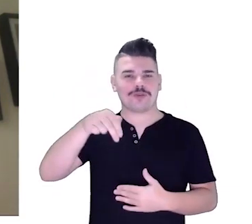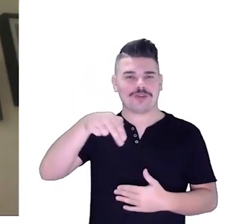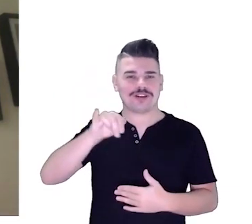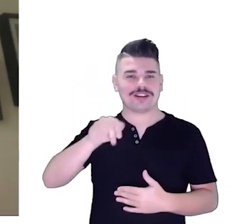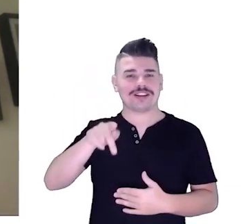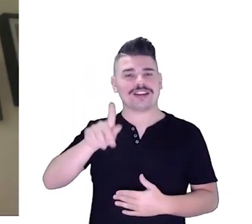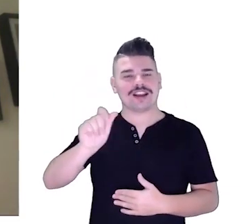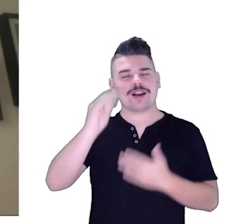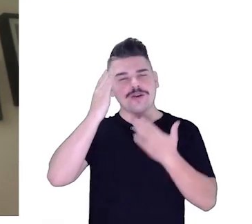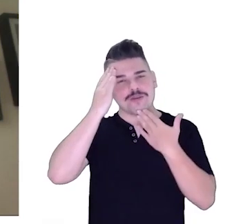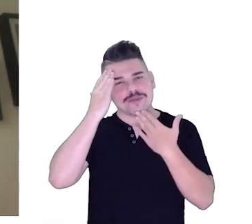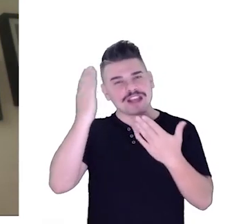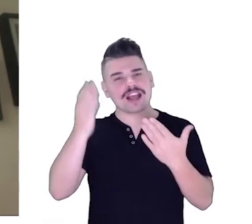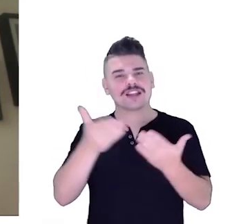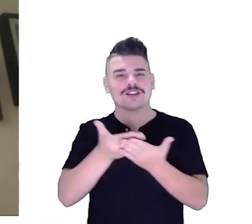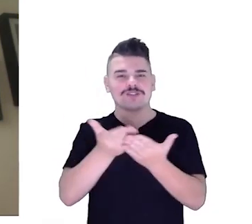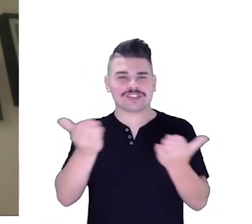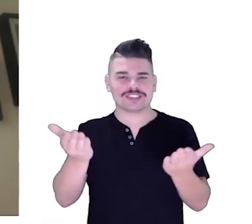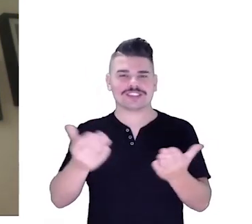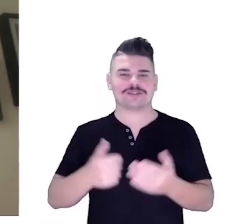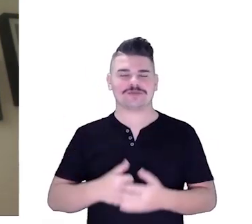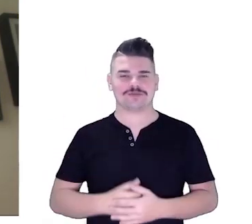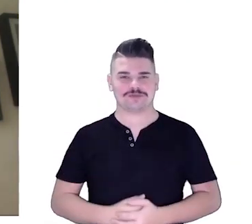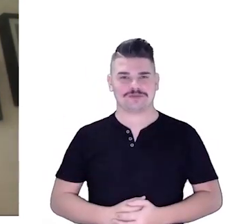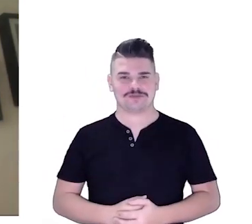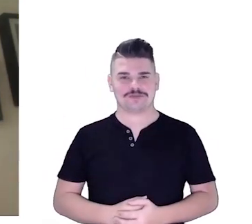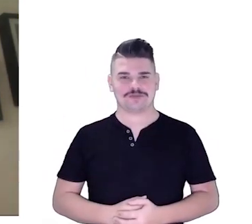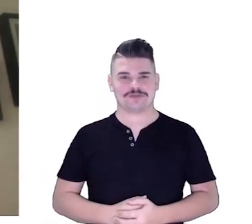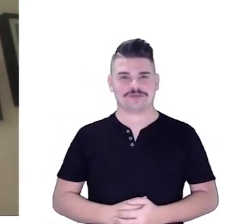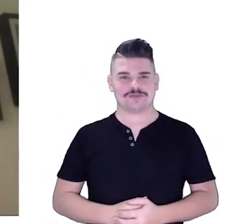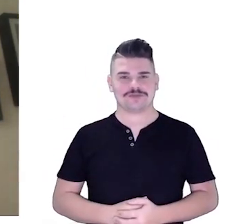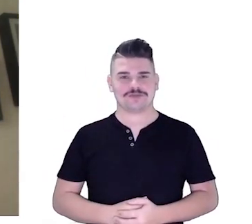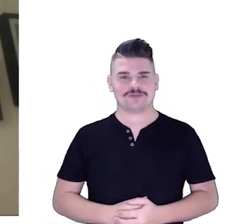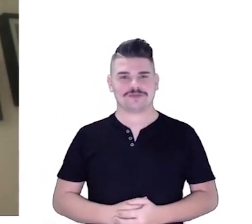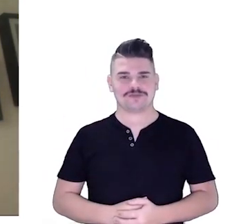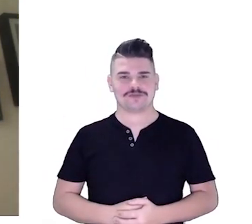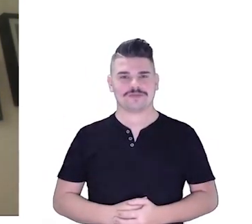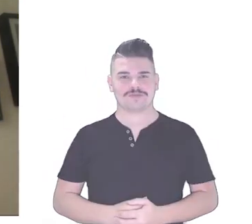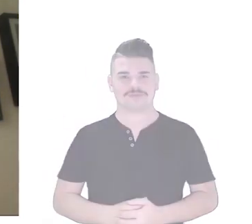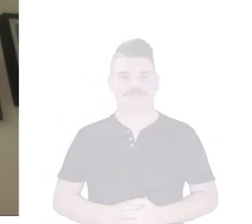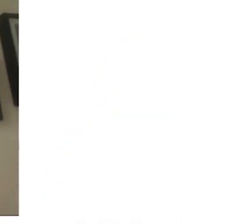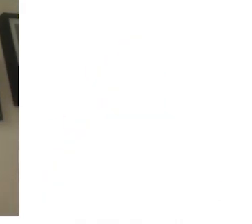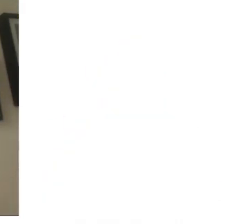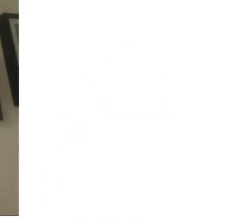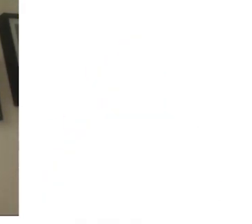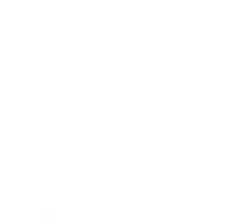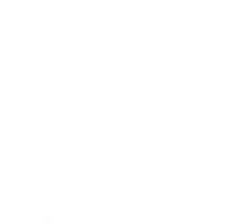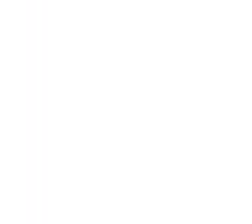obrigada, Mônica. Muito obrigada a você.